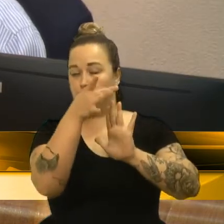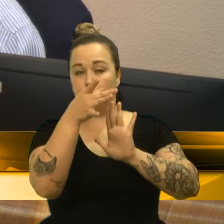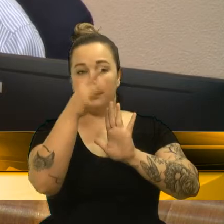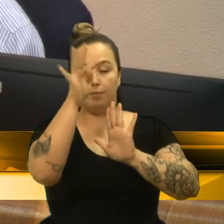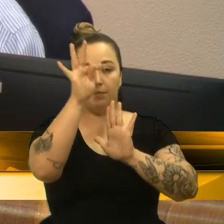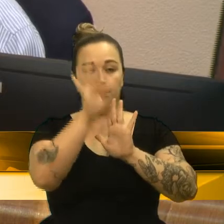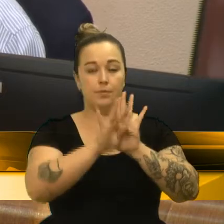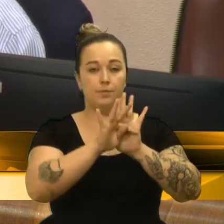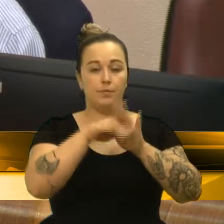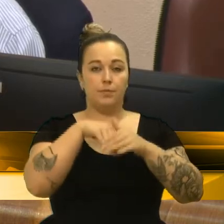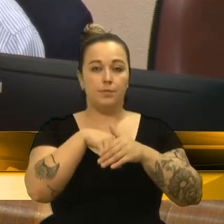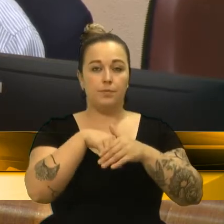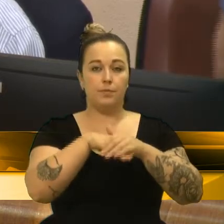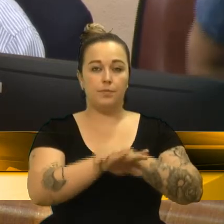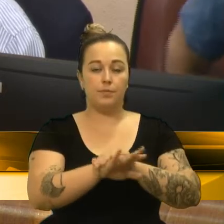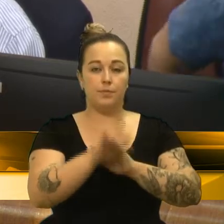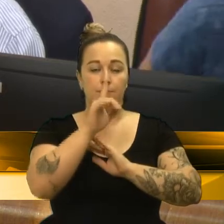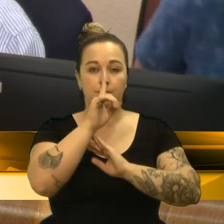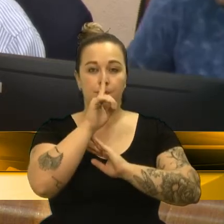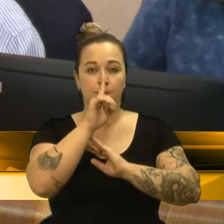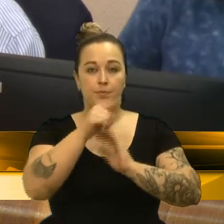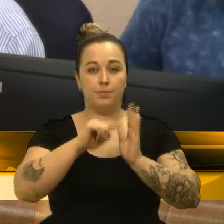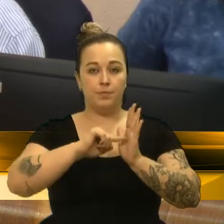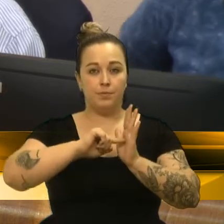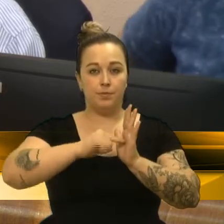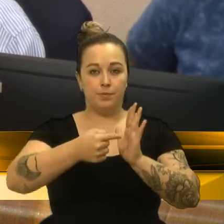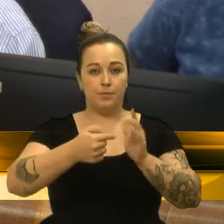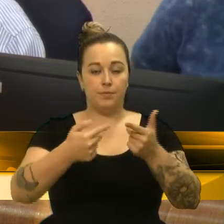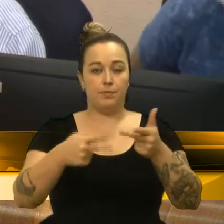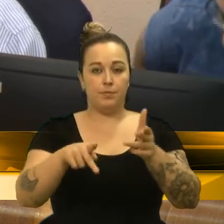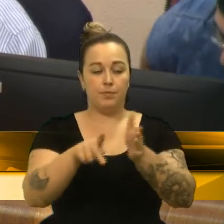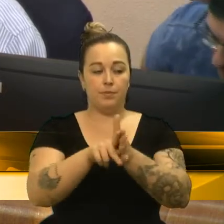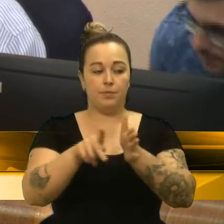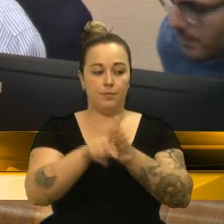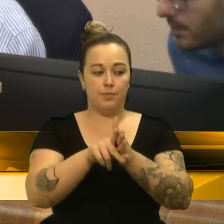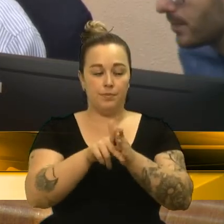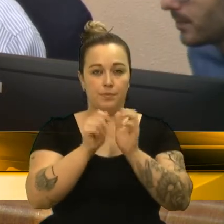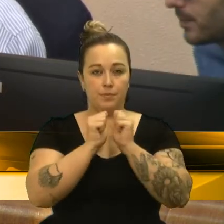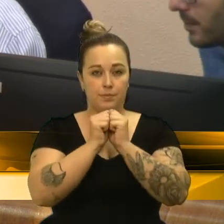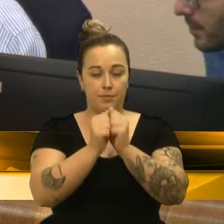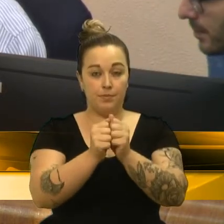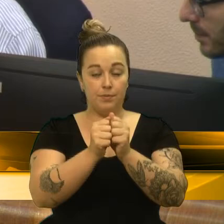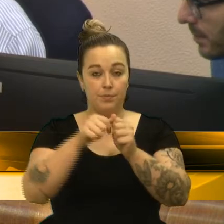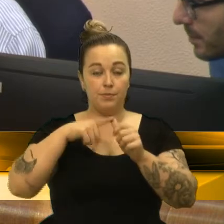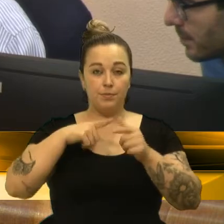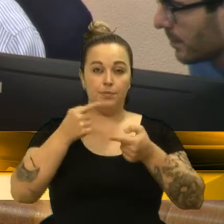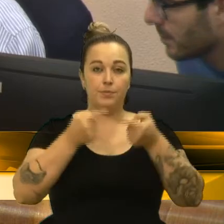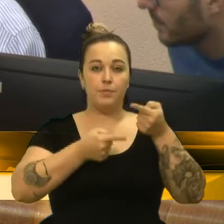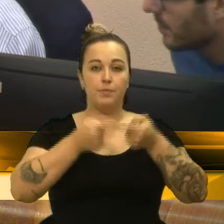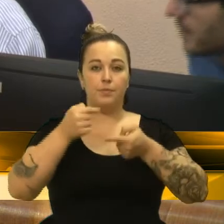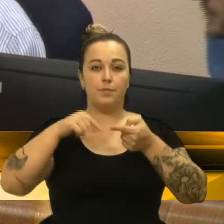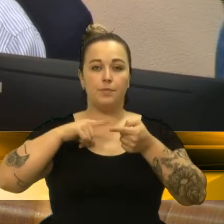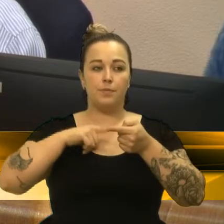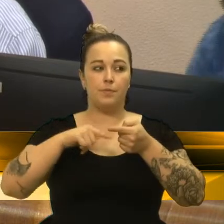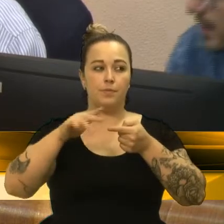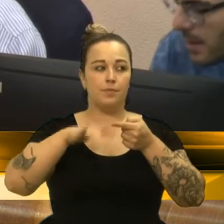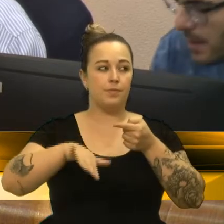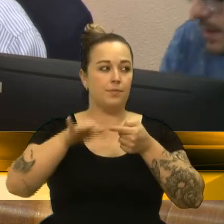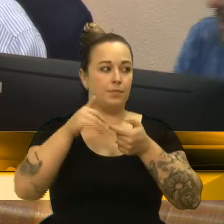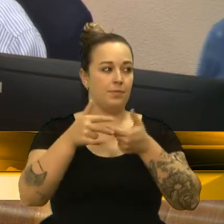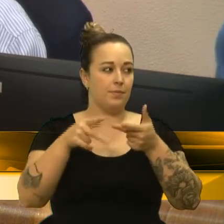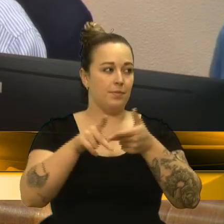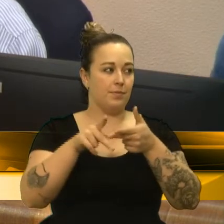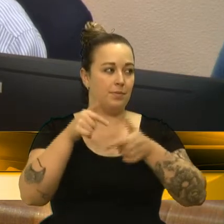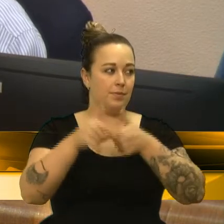se observar que o elenco de razões invocadas pelo denunciado na arguição preliminar se encontram relatados e mencionados na parte da inicialização desse relatório, não